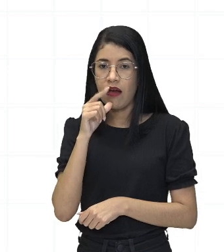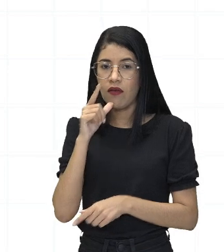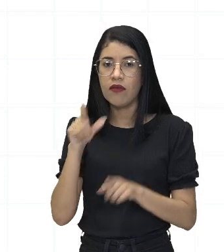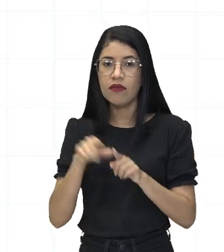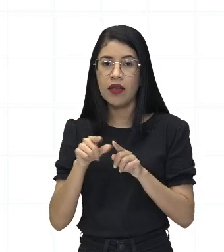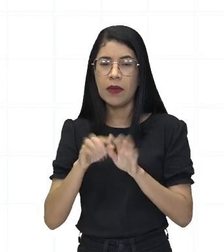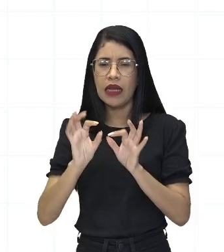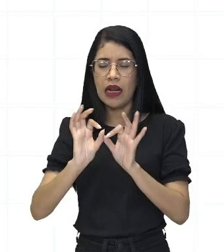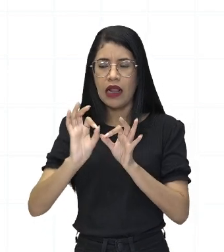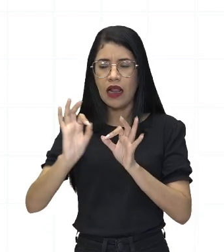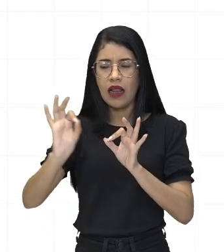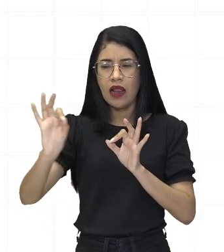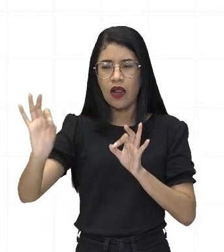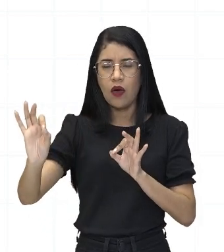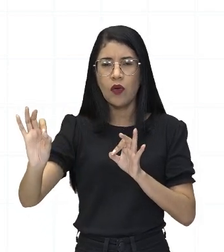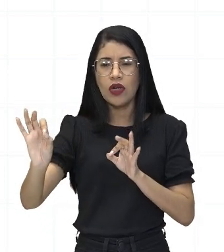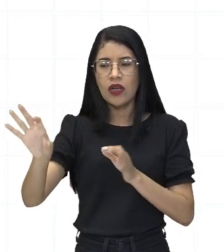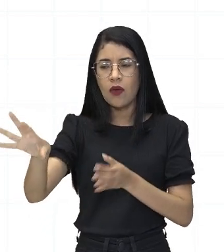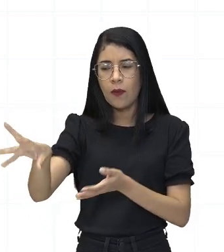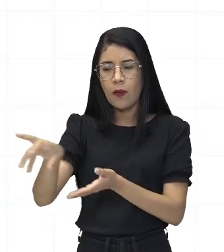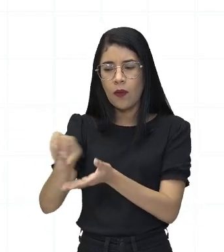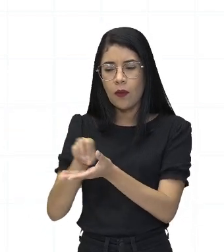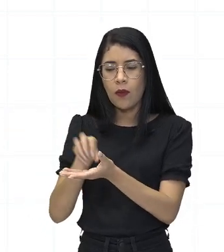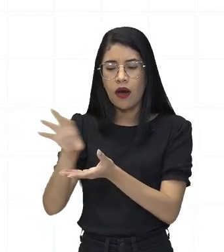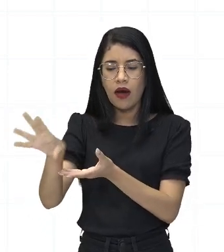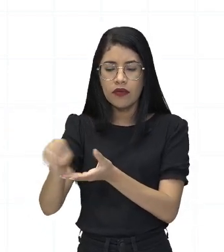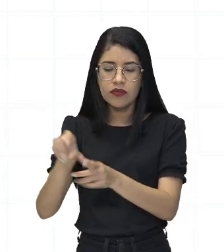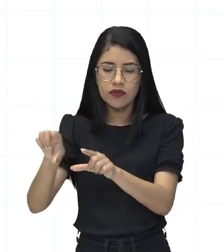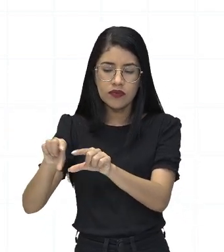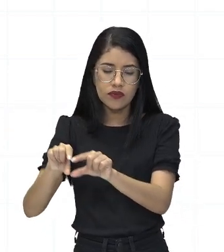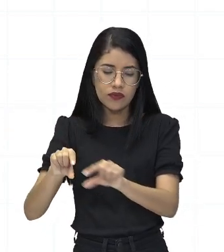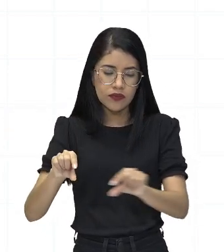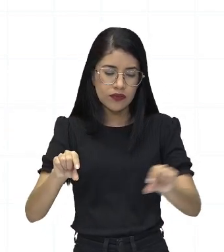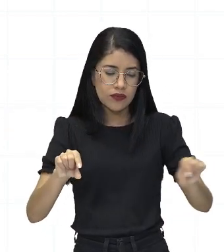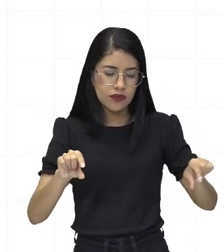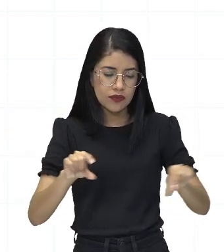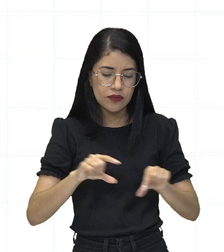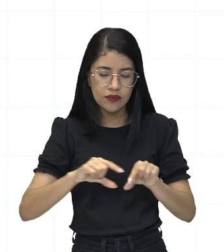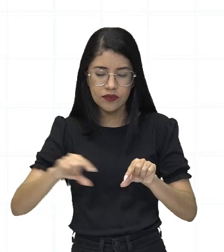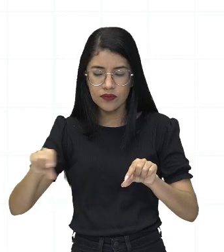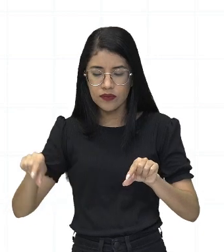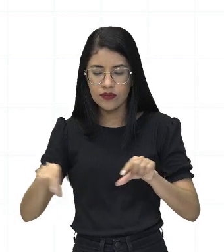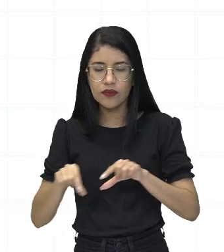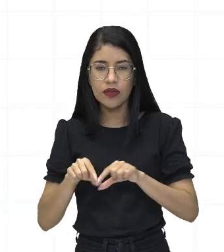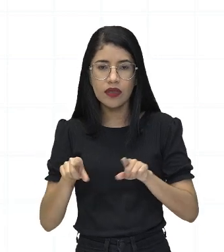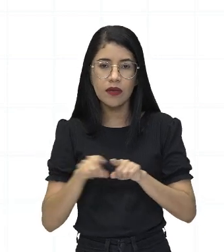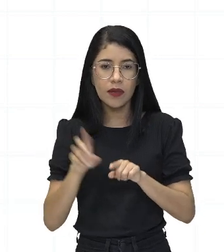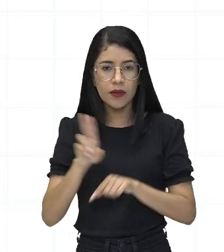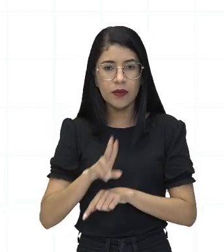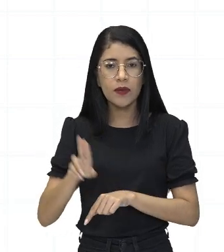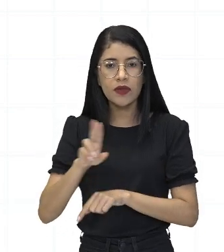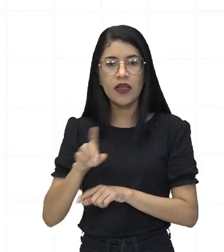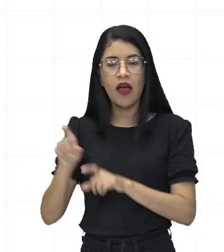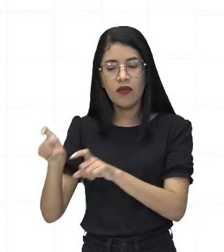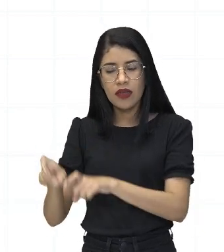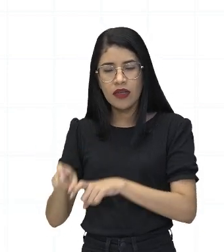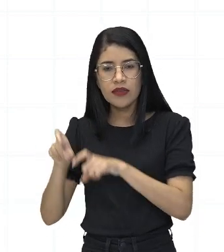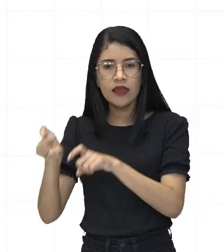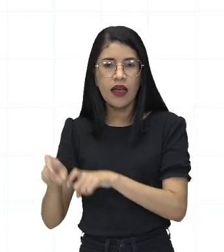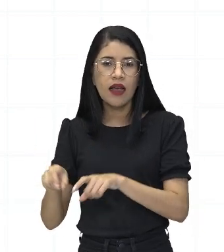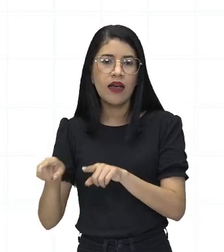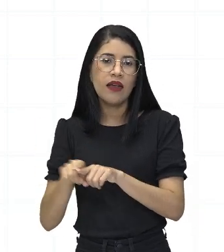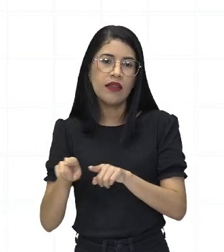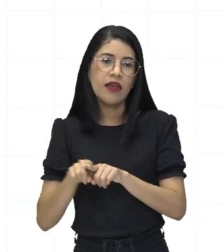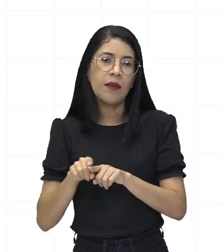distantes até a cidade, para as termas, minerações e para as atividades agrícolas. Então,